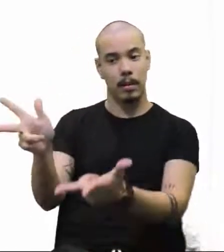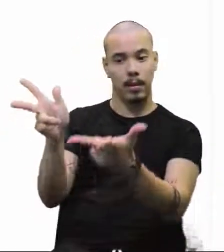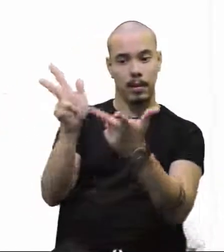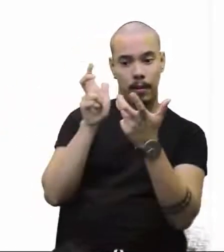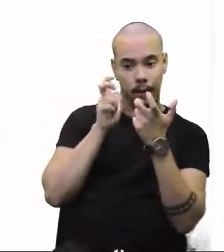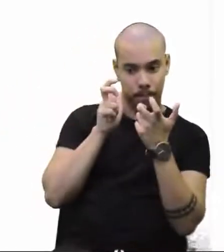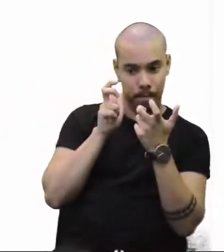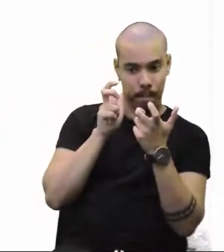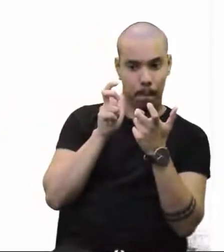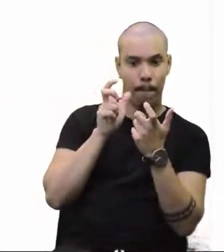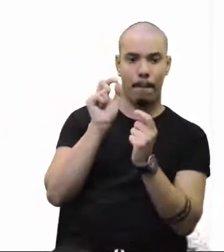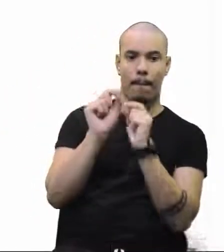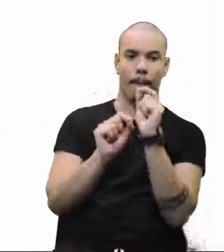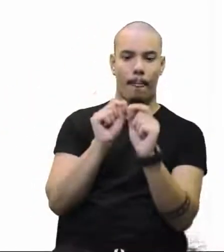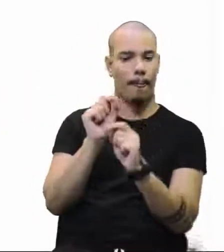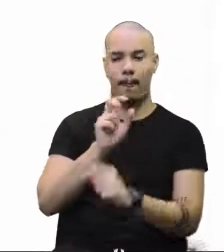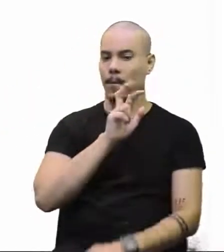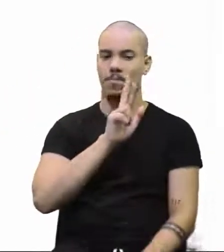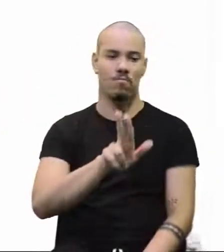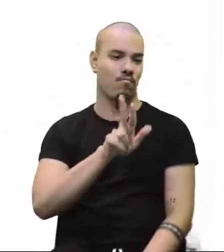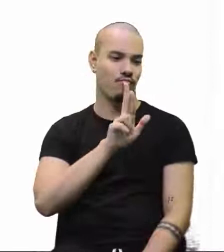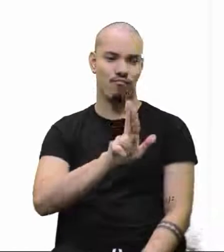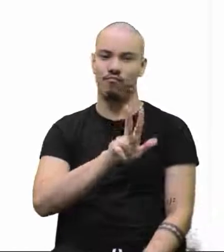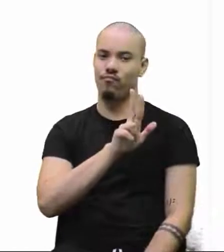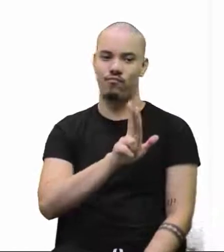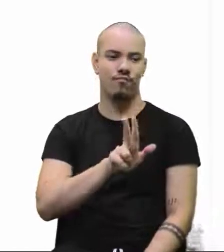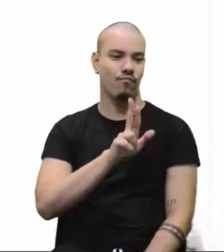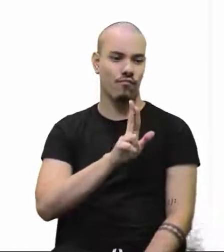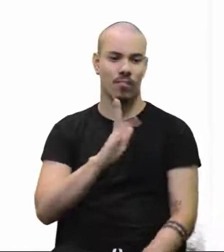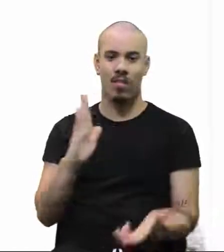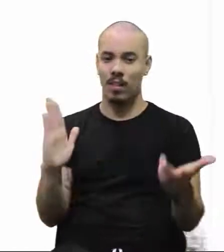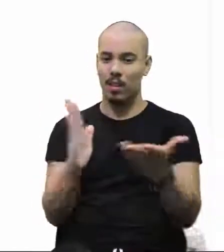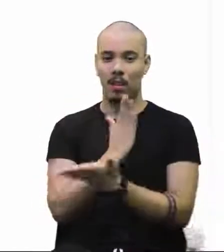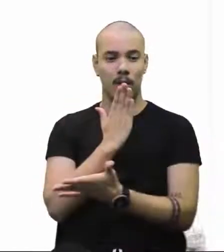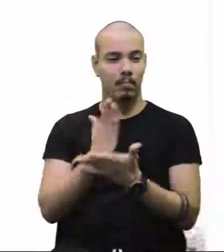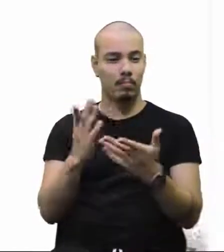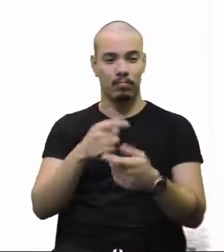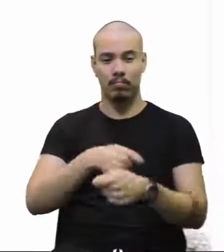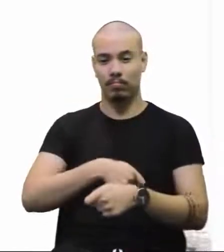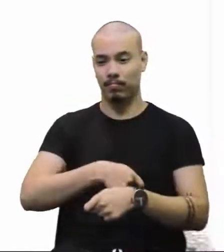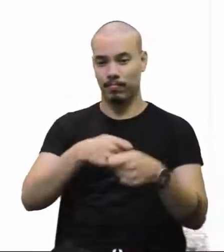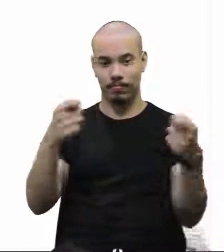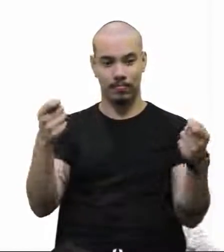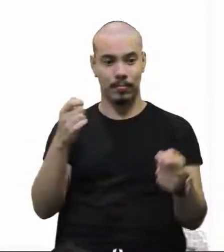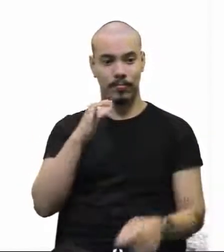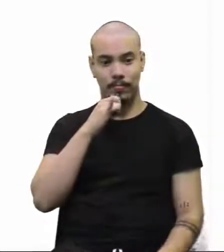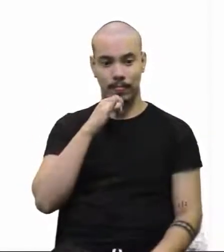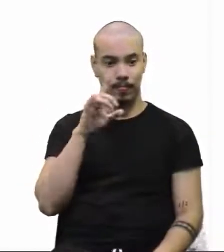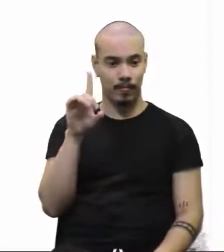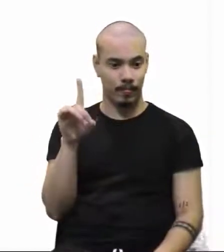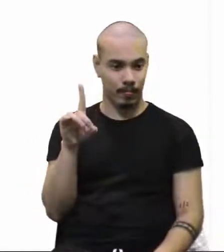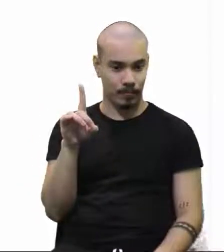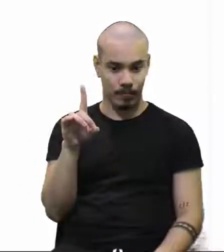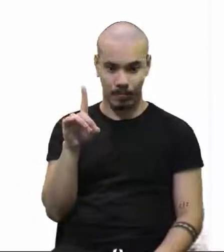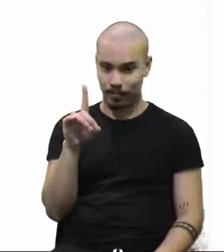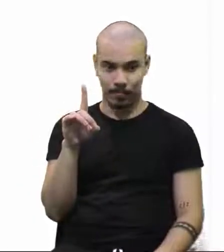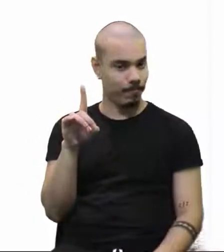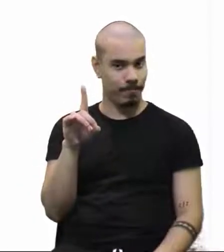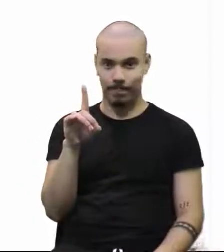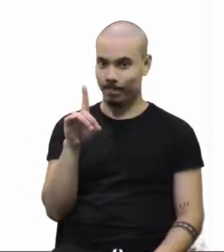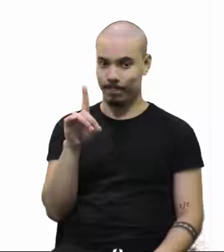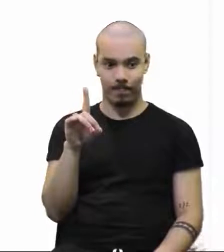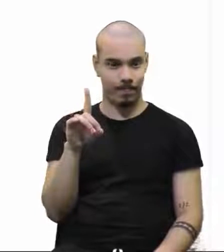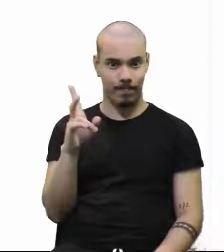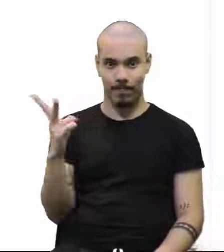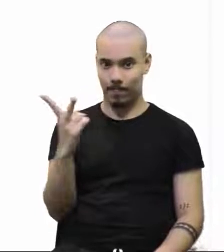perceber que não vai dar certo. Algumas aí nem tem condições, né? Porque, por exemplo, na D, o campo e a velocidade da